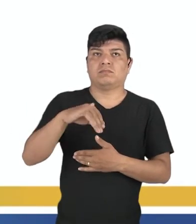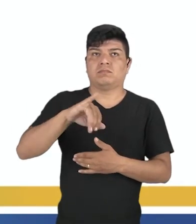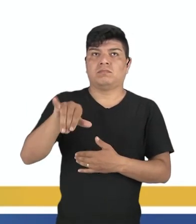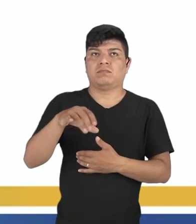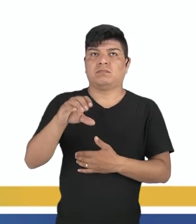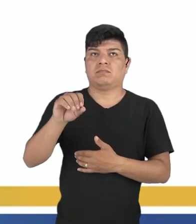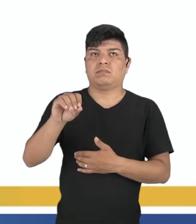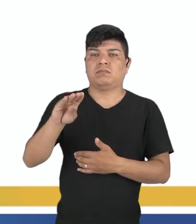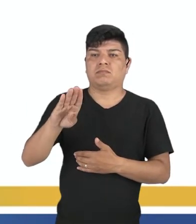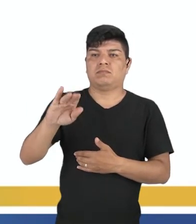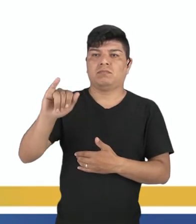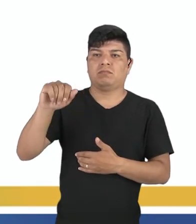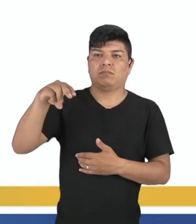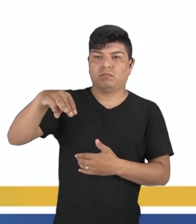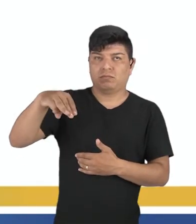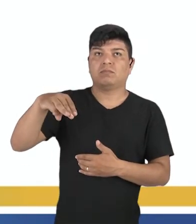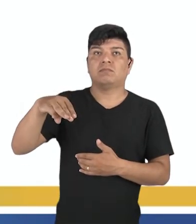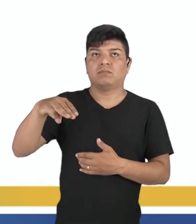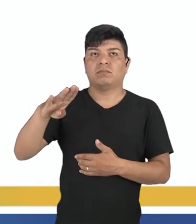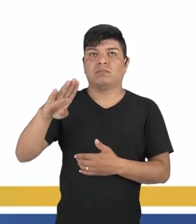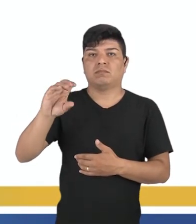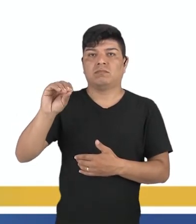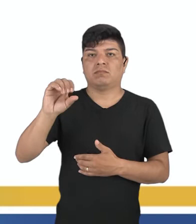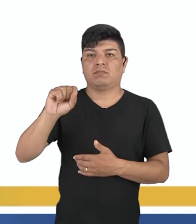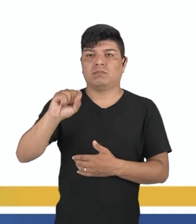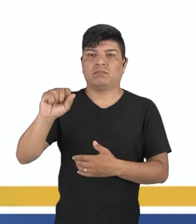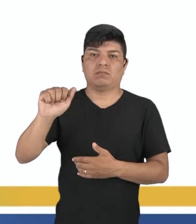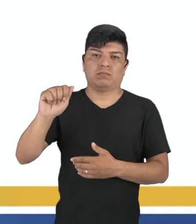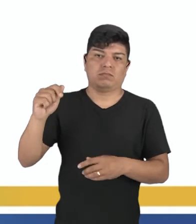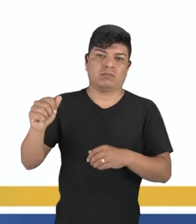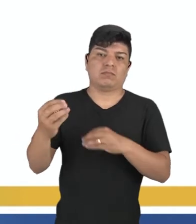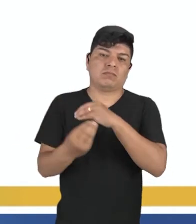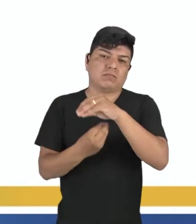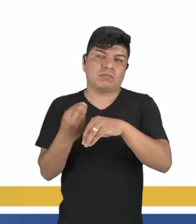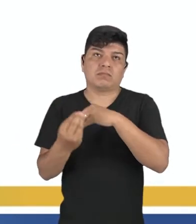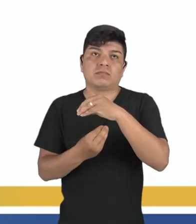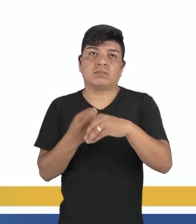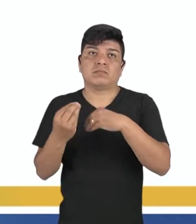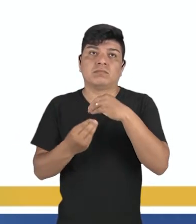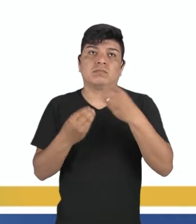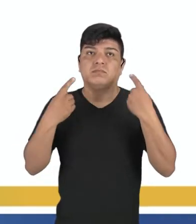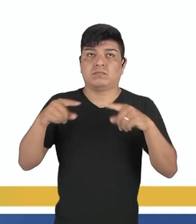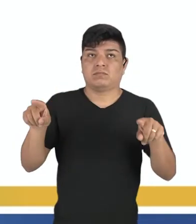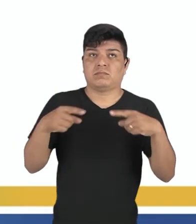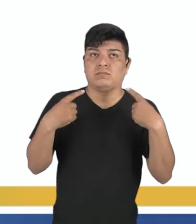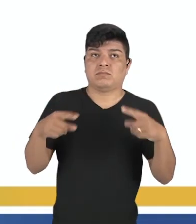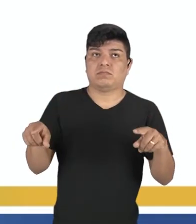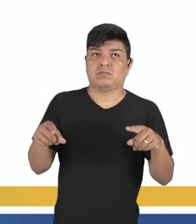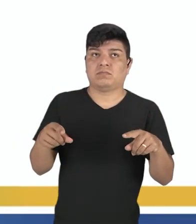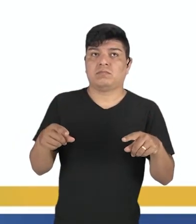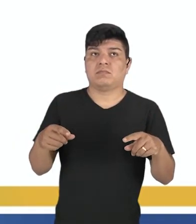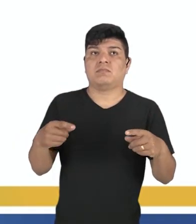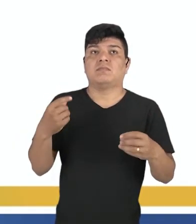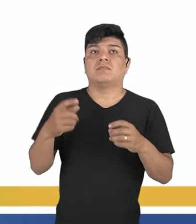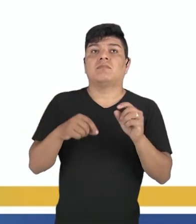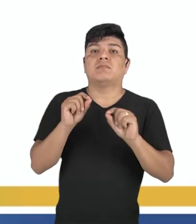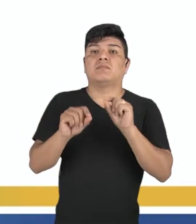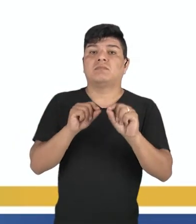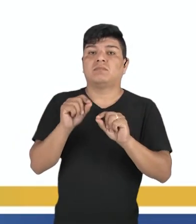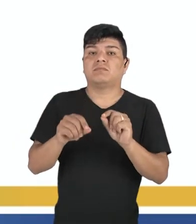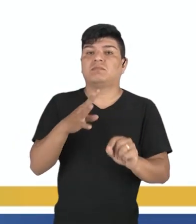Vinícius de Moraes. A bossa nova evidenciava a mistura da música erudita aos ritmos nacionais e